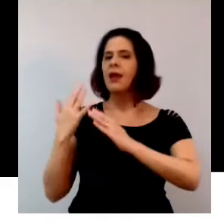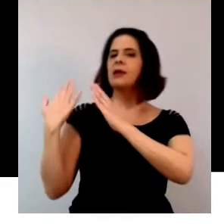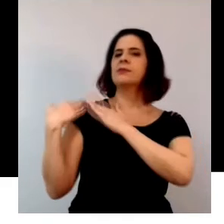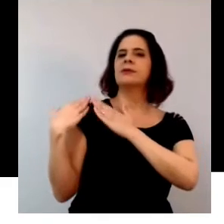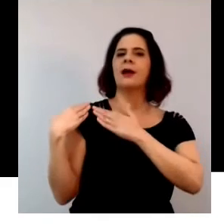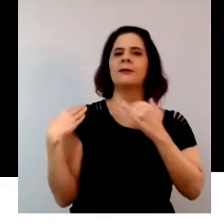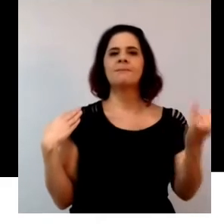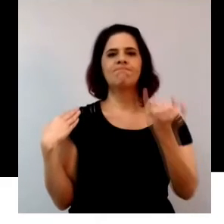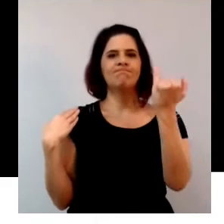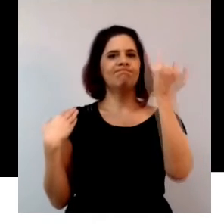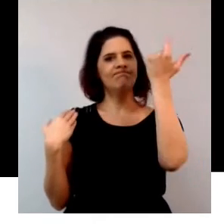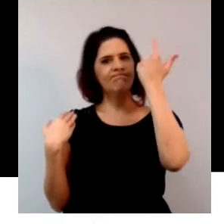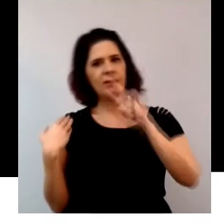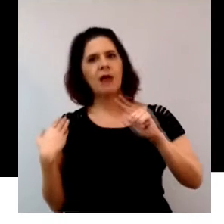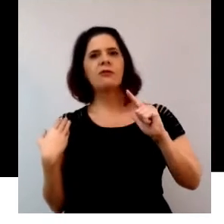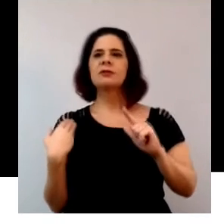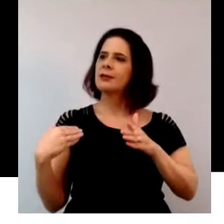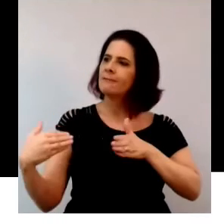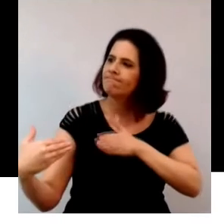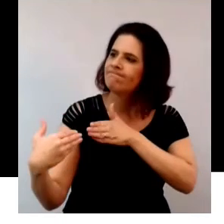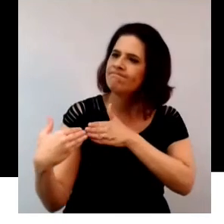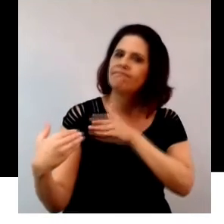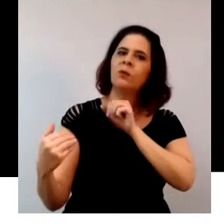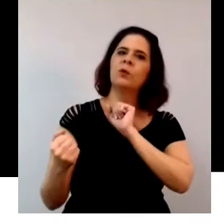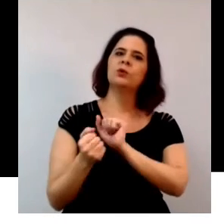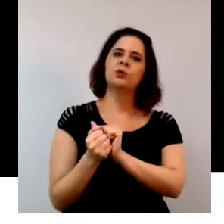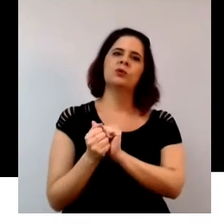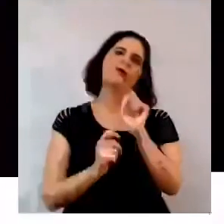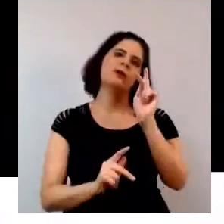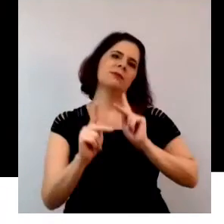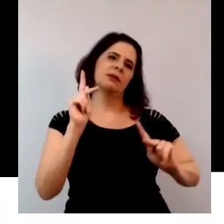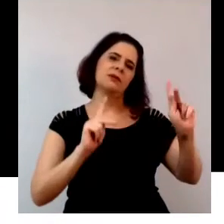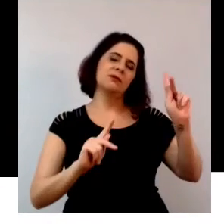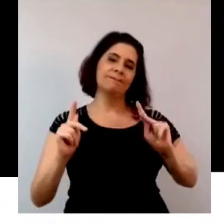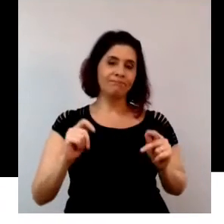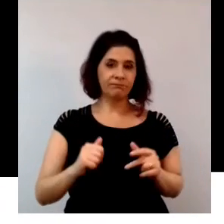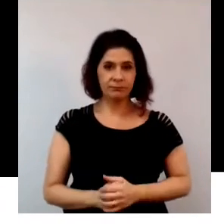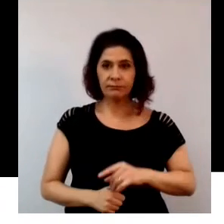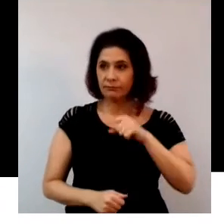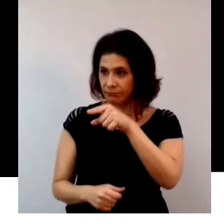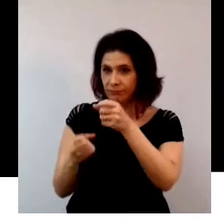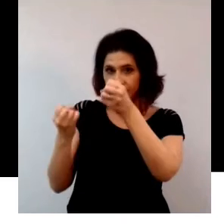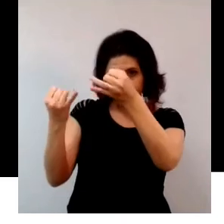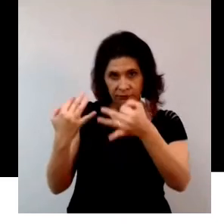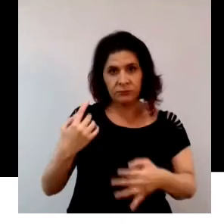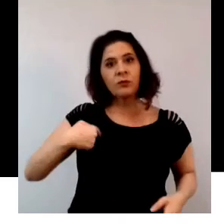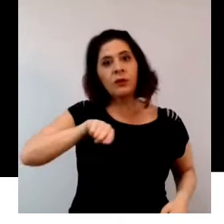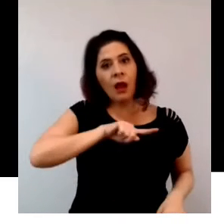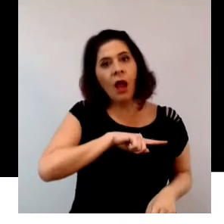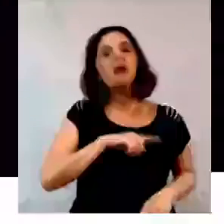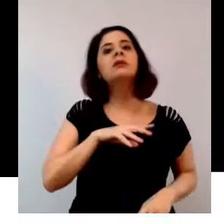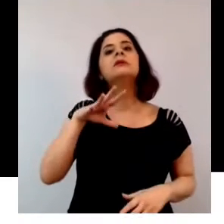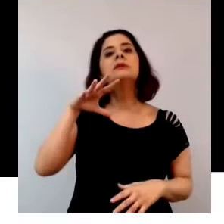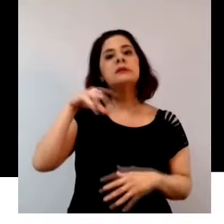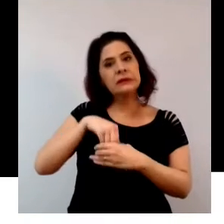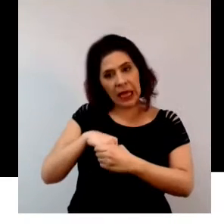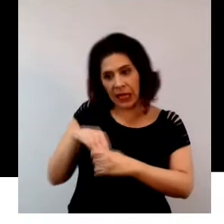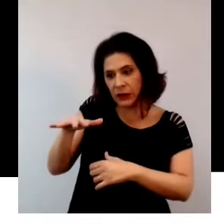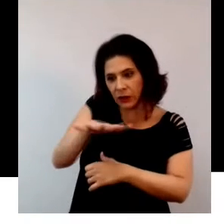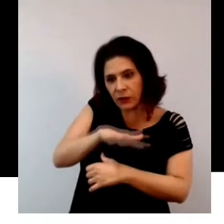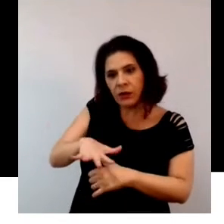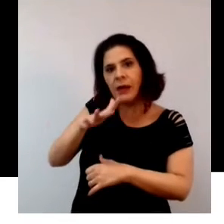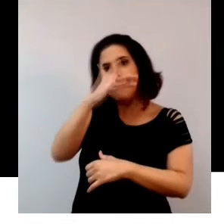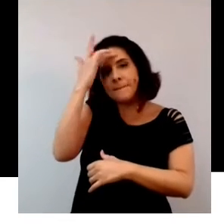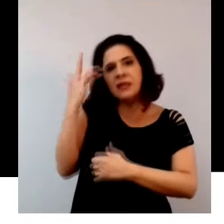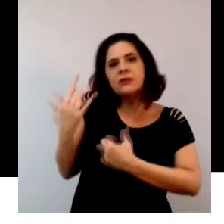que é bastante especial, porque nós estamos dentro dos nossos meios, né? Todos nós conversando com os nossos pares, e a gente